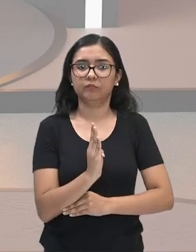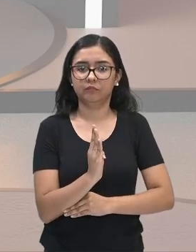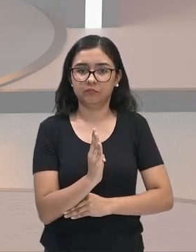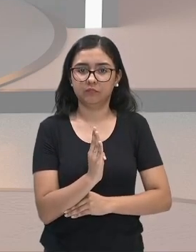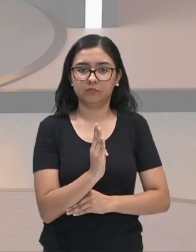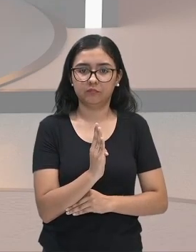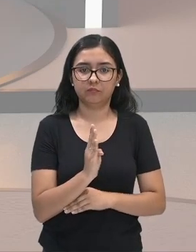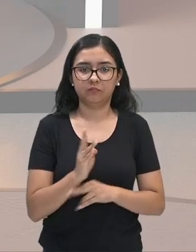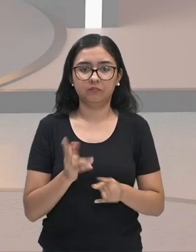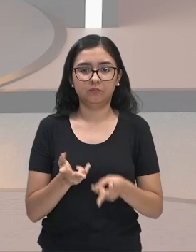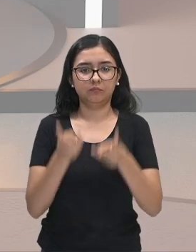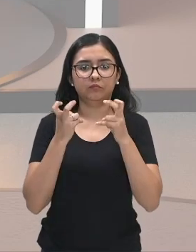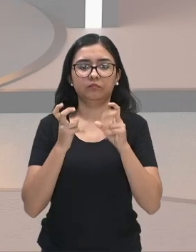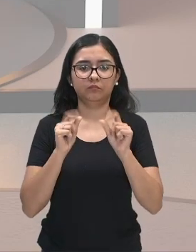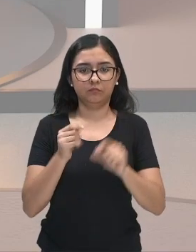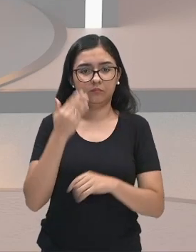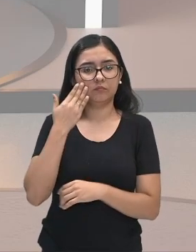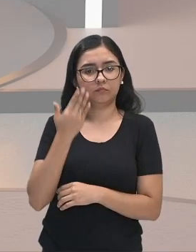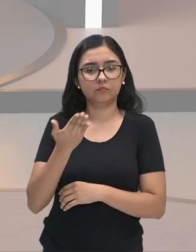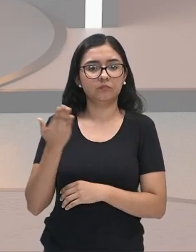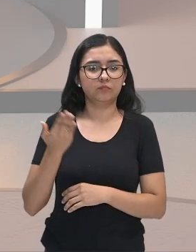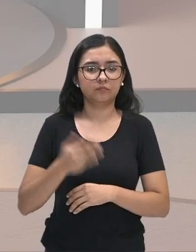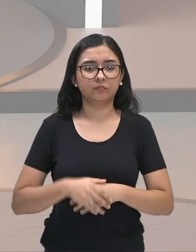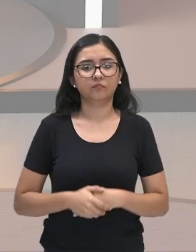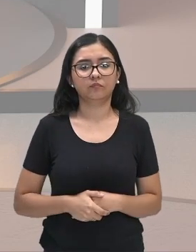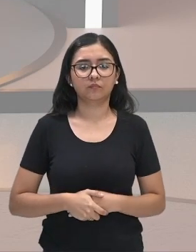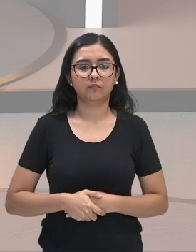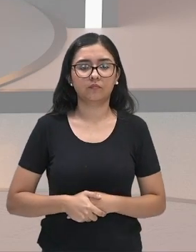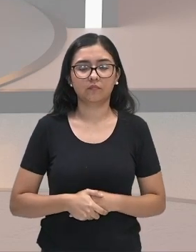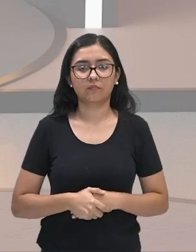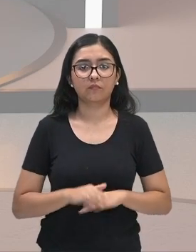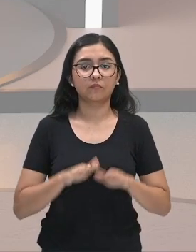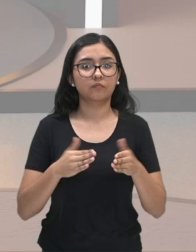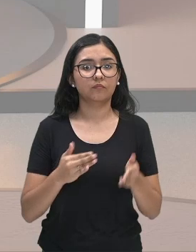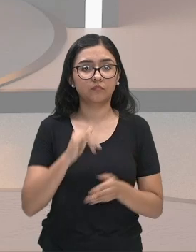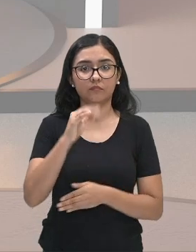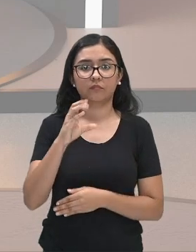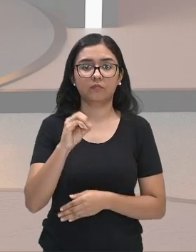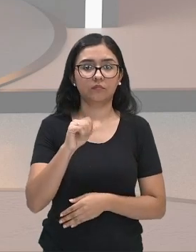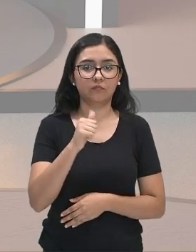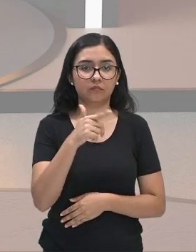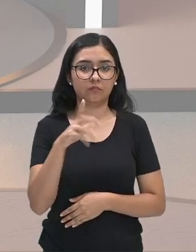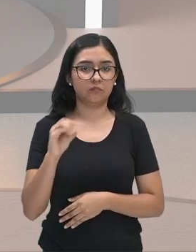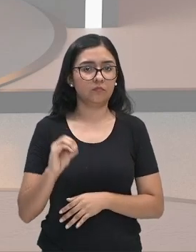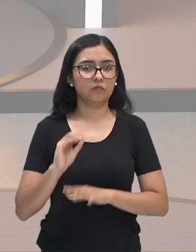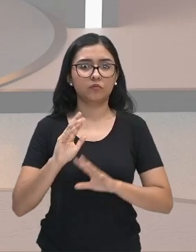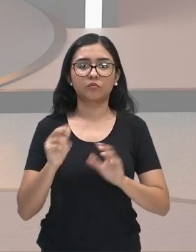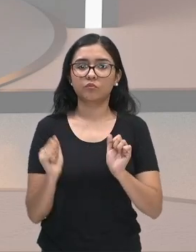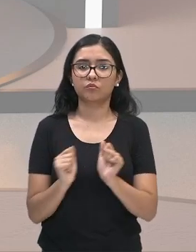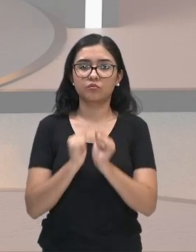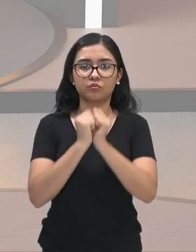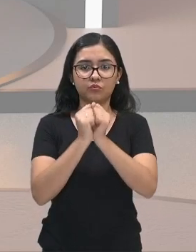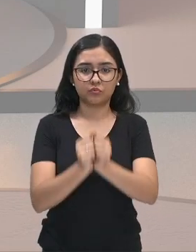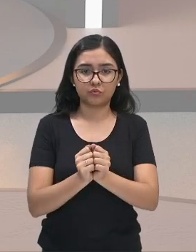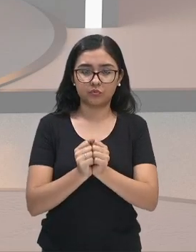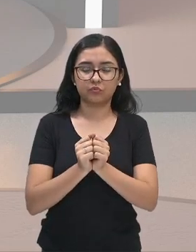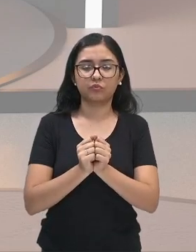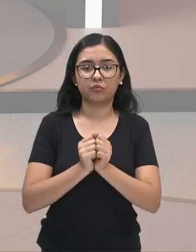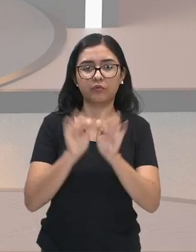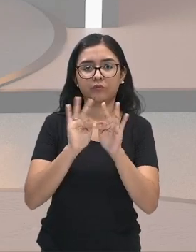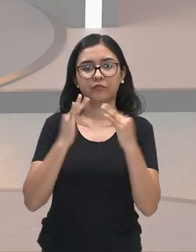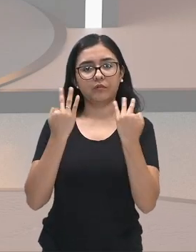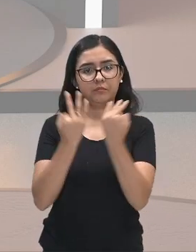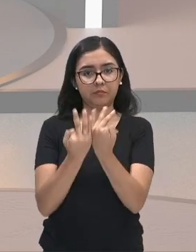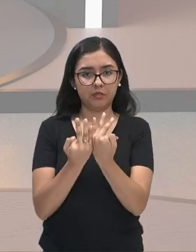Brasil, vai sair de Portugal e vai chegar aqui. Dom João, com toda a família real, fidalgos